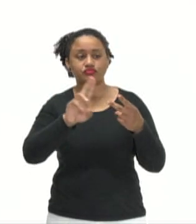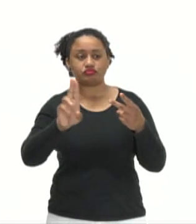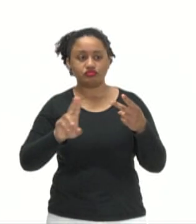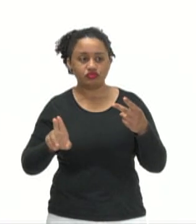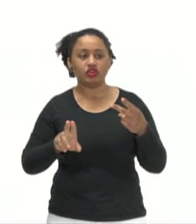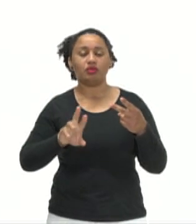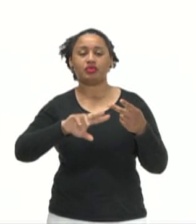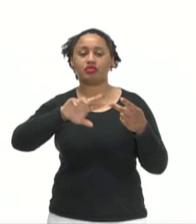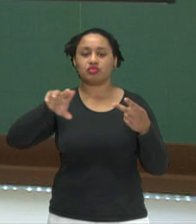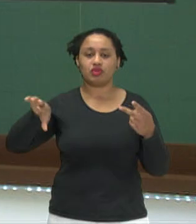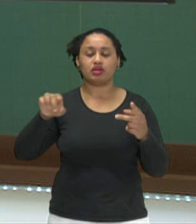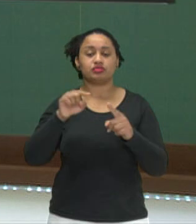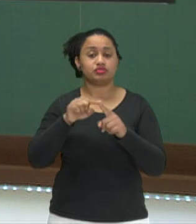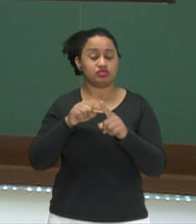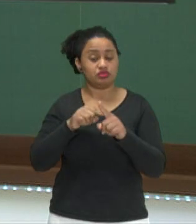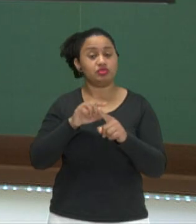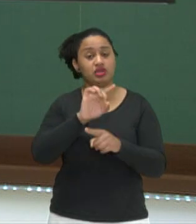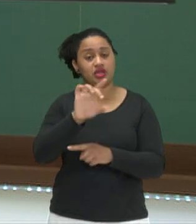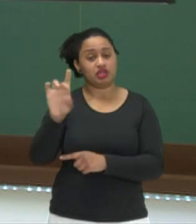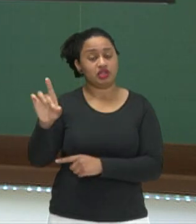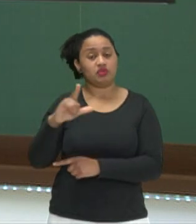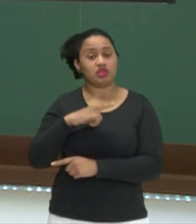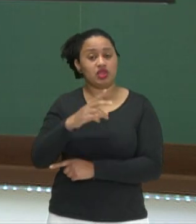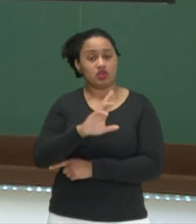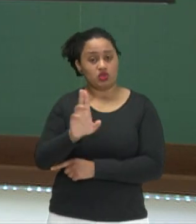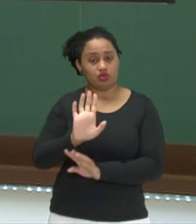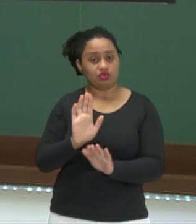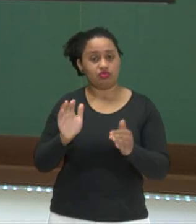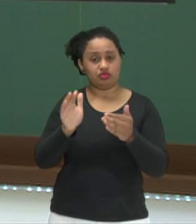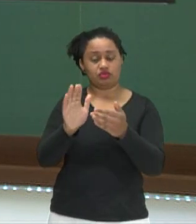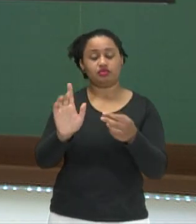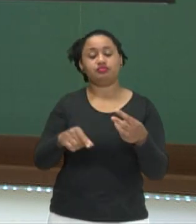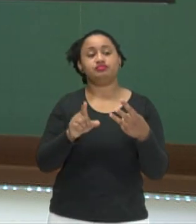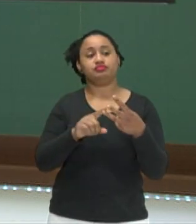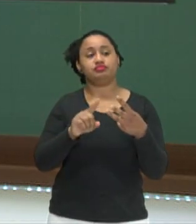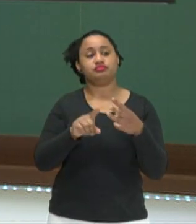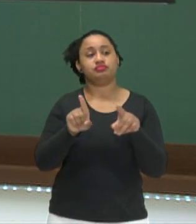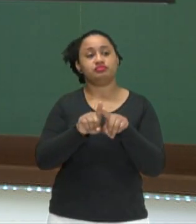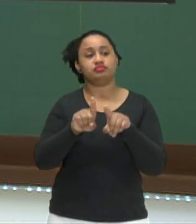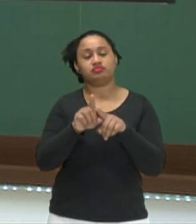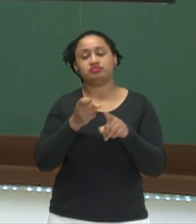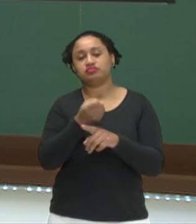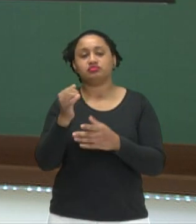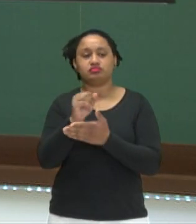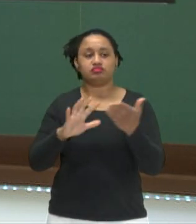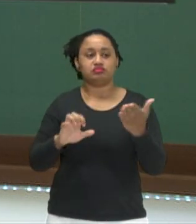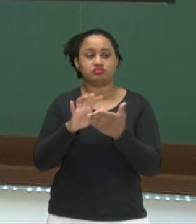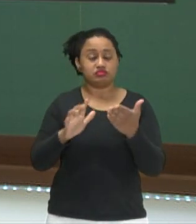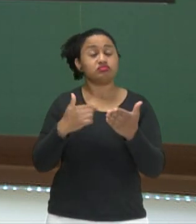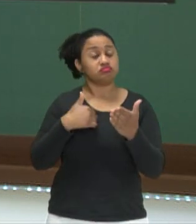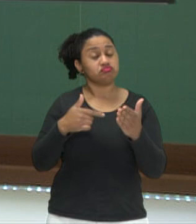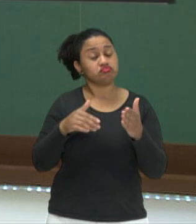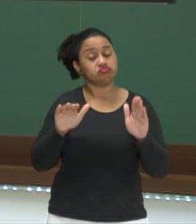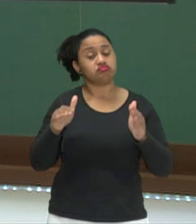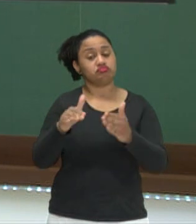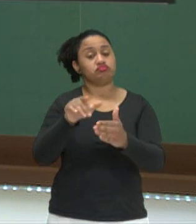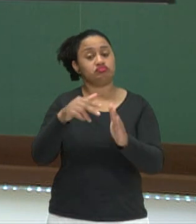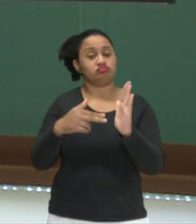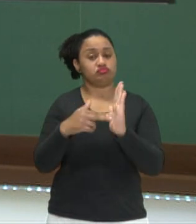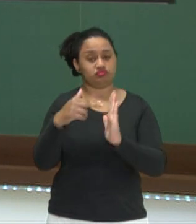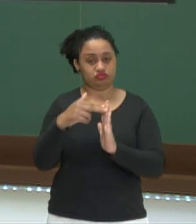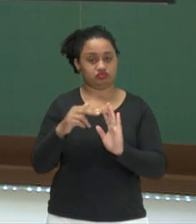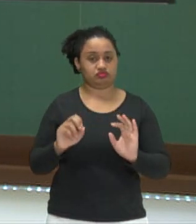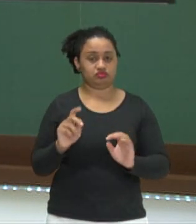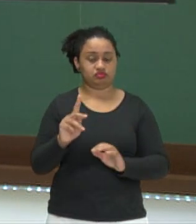cada prisma pode ter uma nomenclatura, e vamos resolver alguns exercícios envolvendo exatamente os